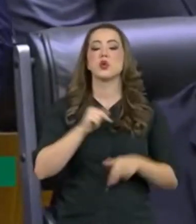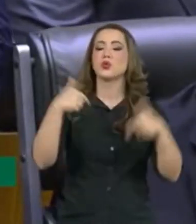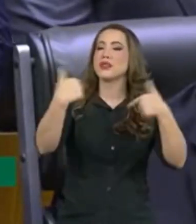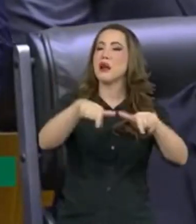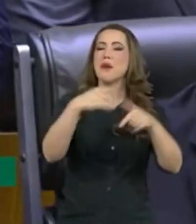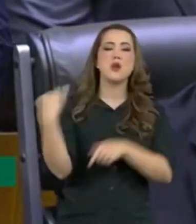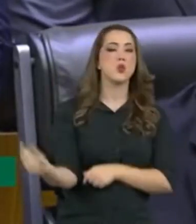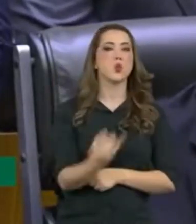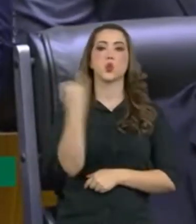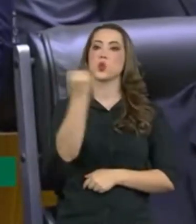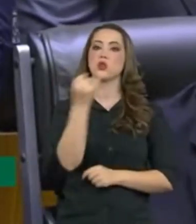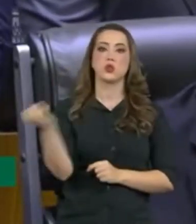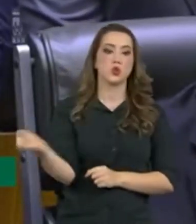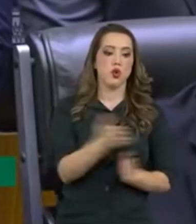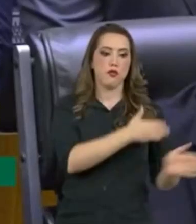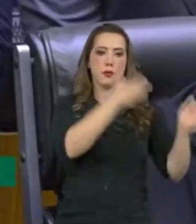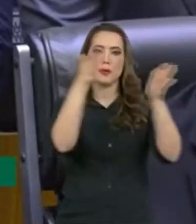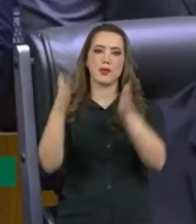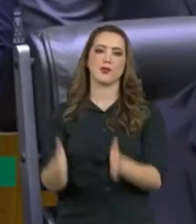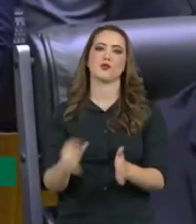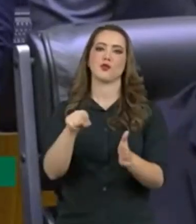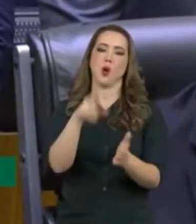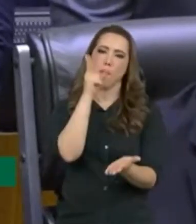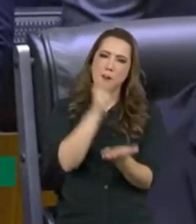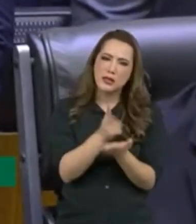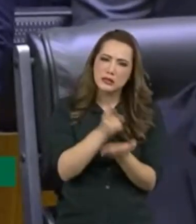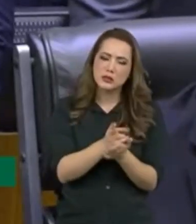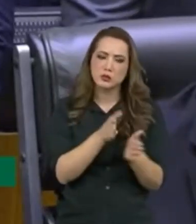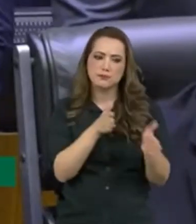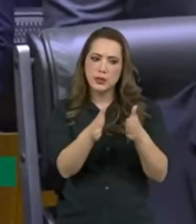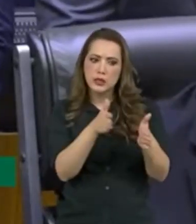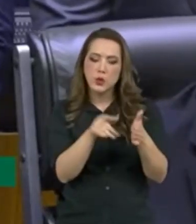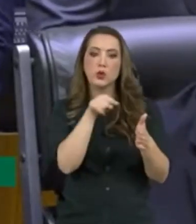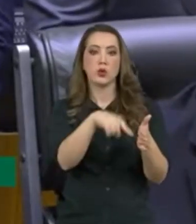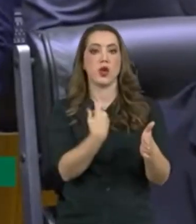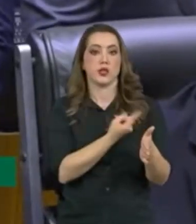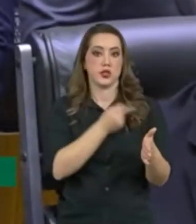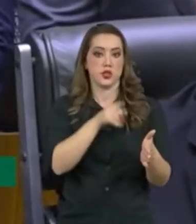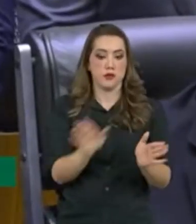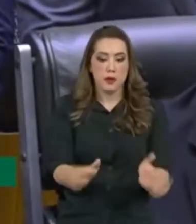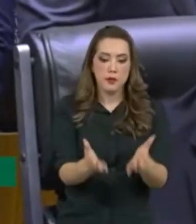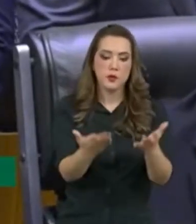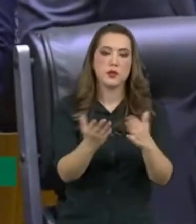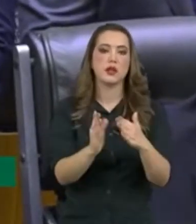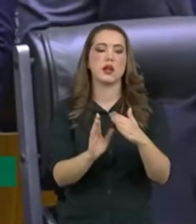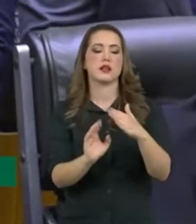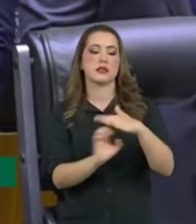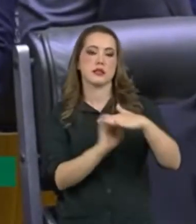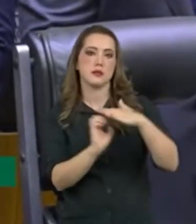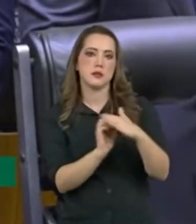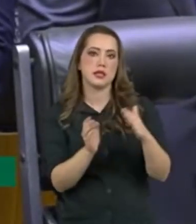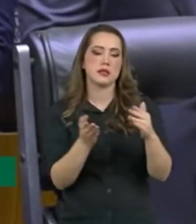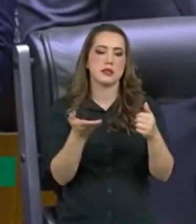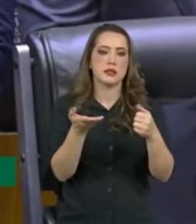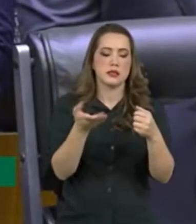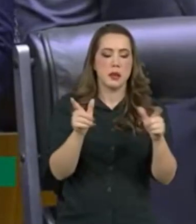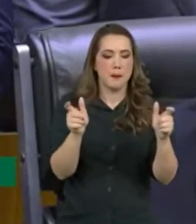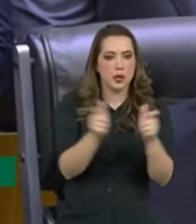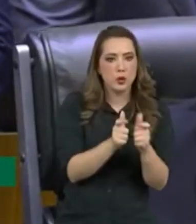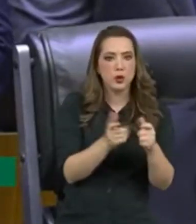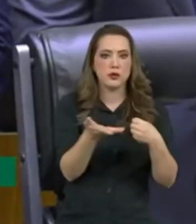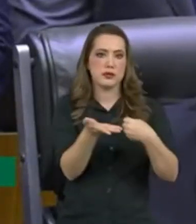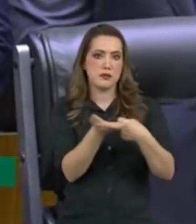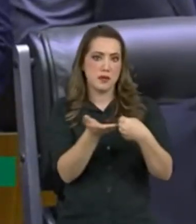fundamental nesse novo ciclo. Ao mesmo tempo, vamos impulsionar as pequenas e médias empresas, potencialmente